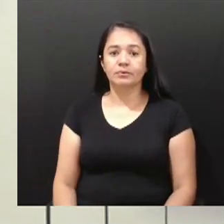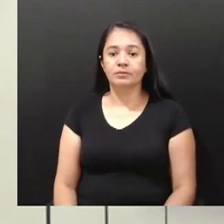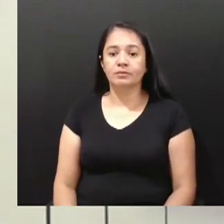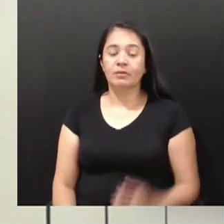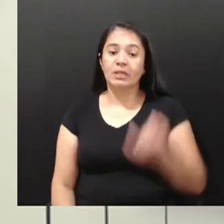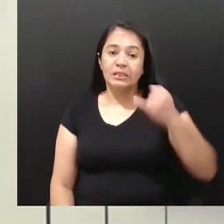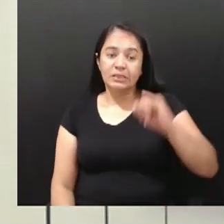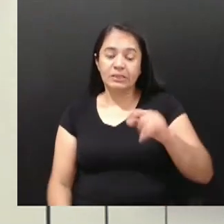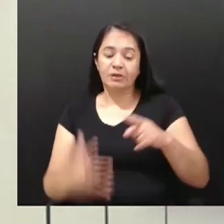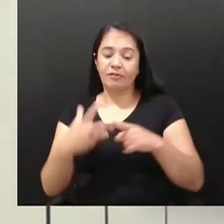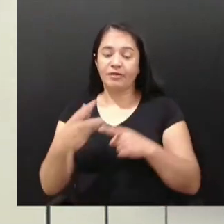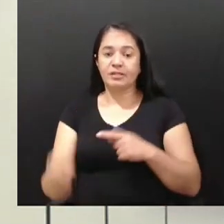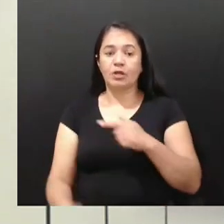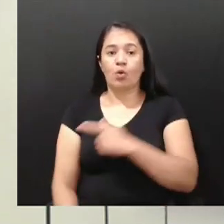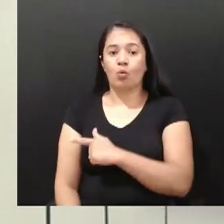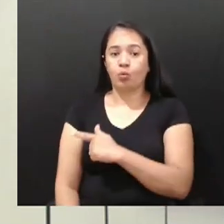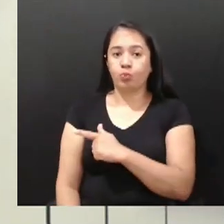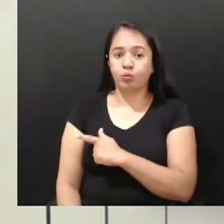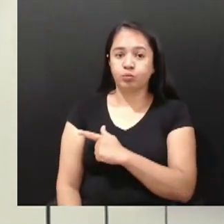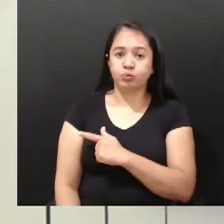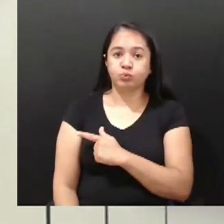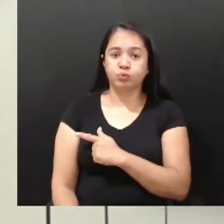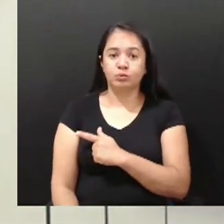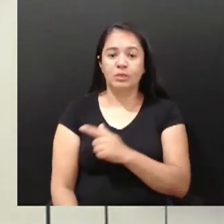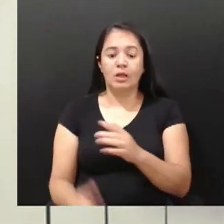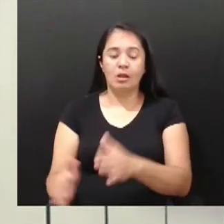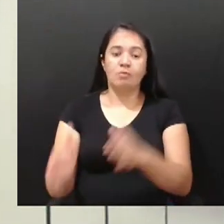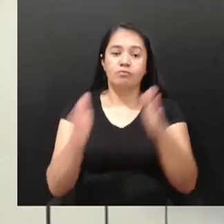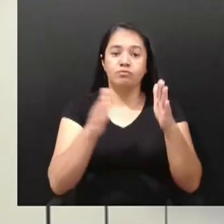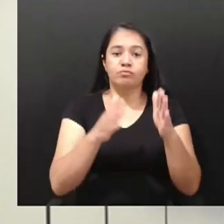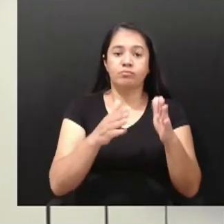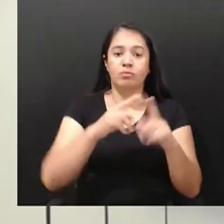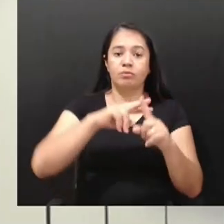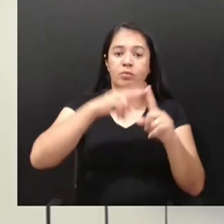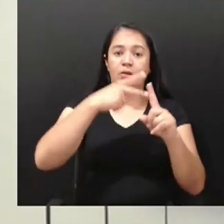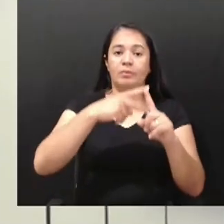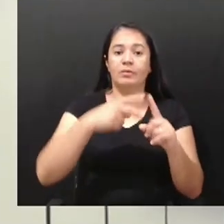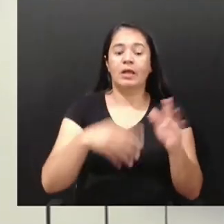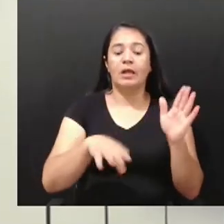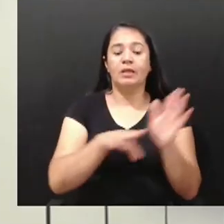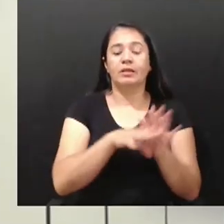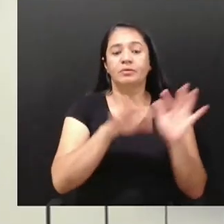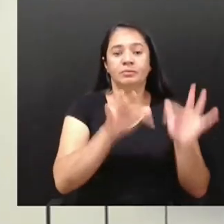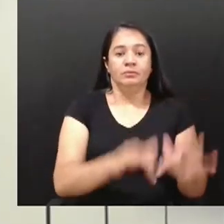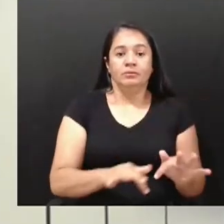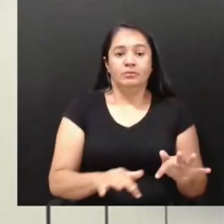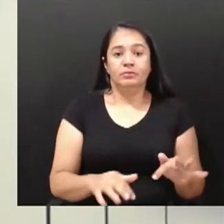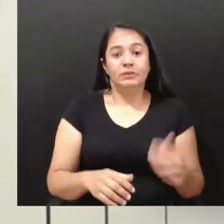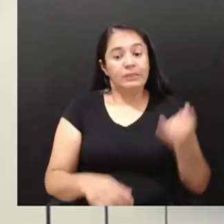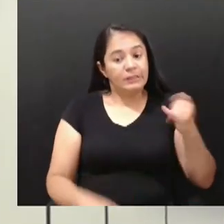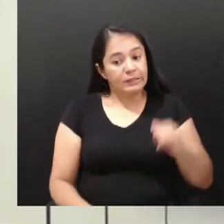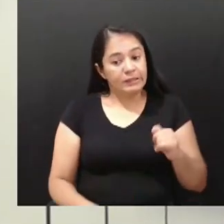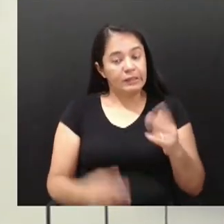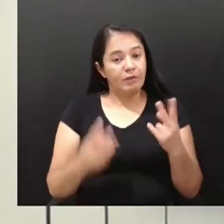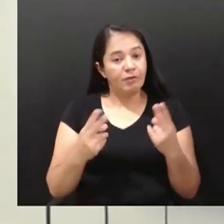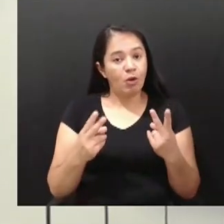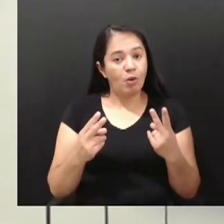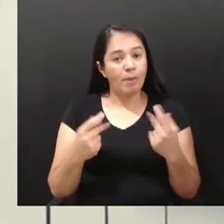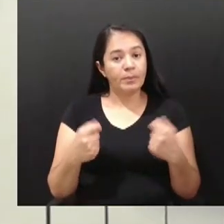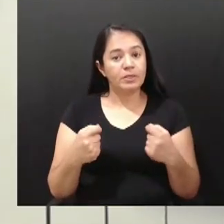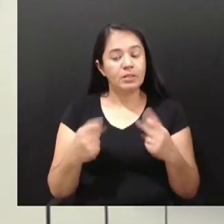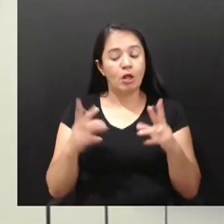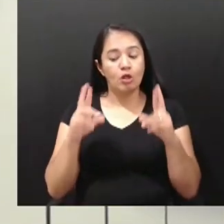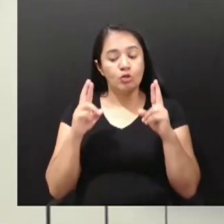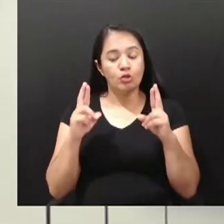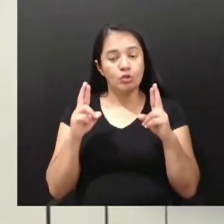o Guarani sobe de divisão e de quebra vai à final da competição. Se empatar, ele vai ter que torcer por um